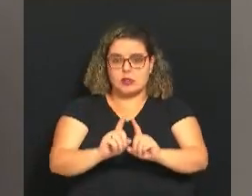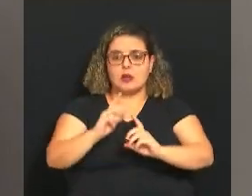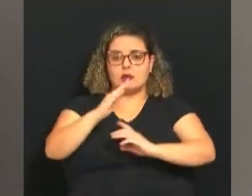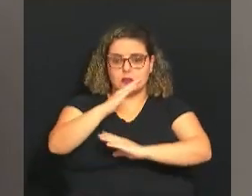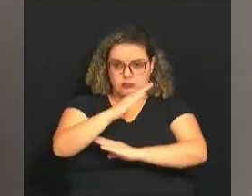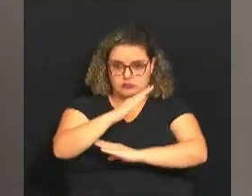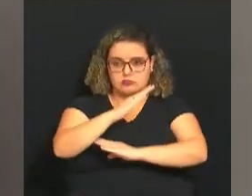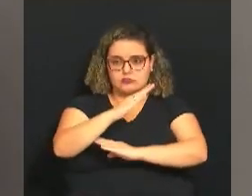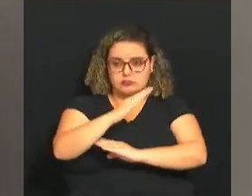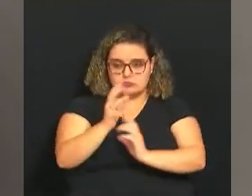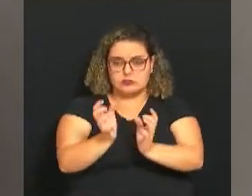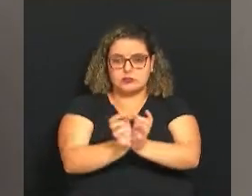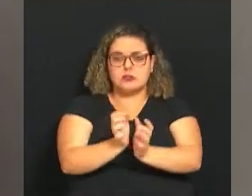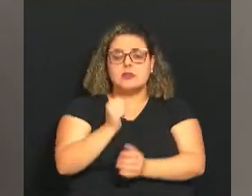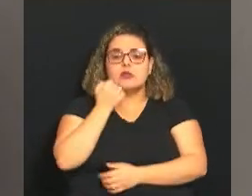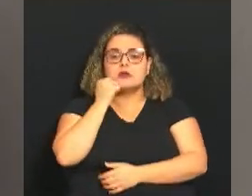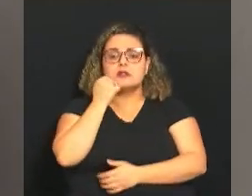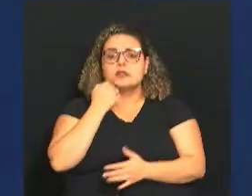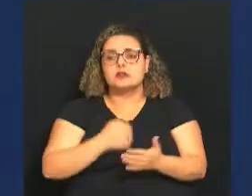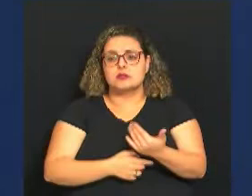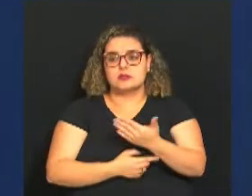de Ciência e Tecnologia.